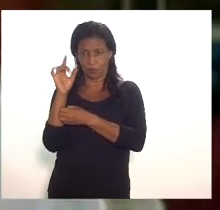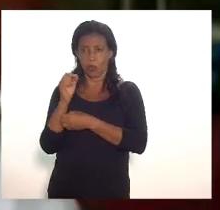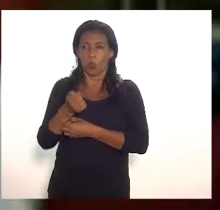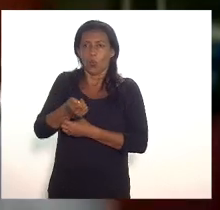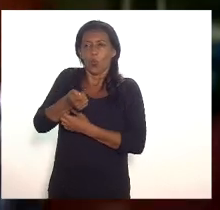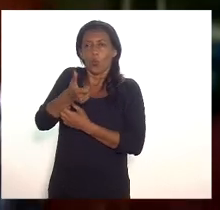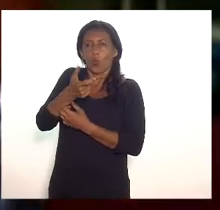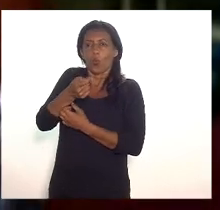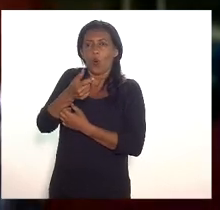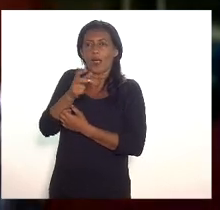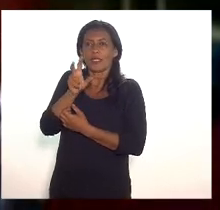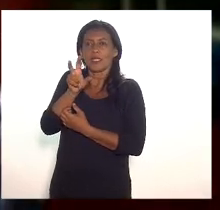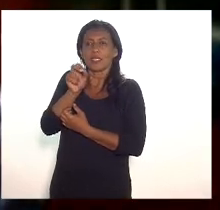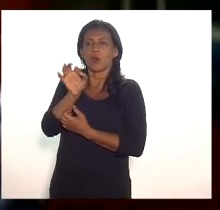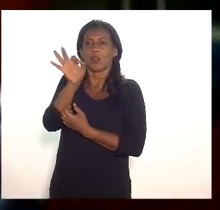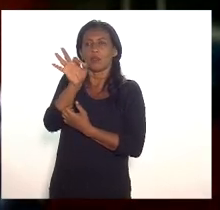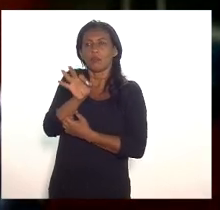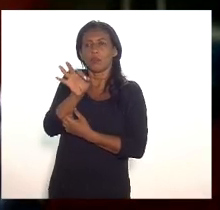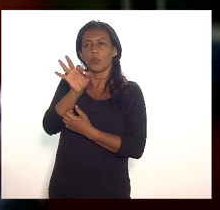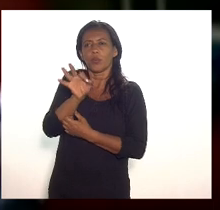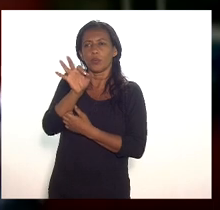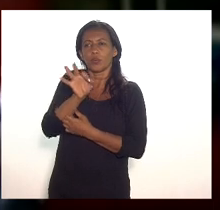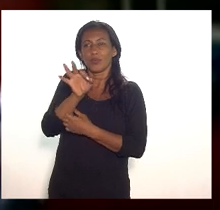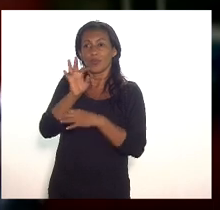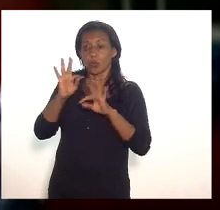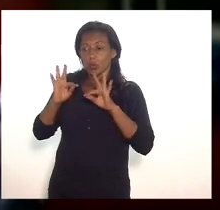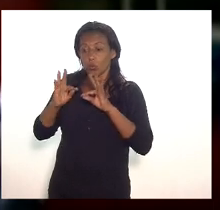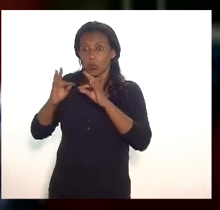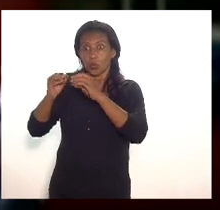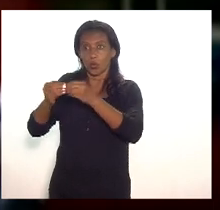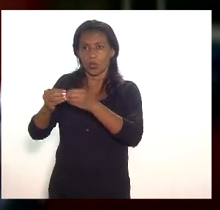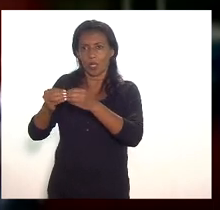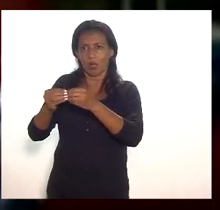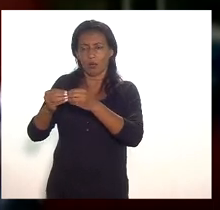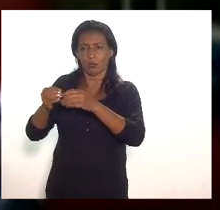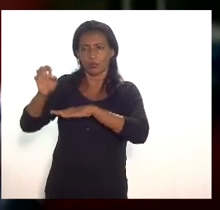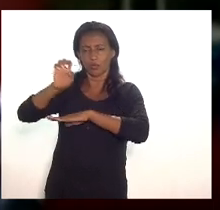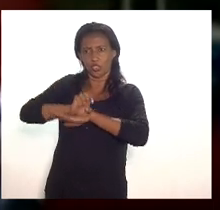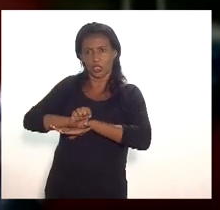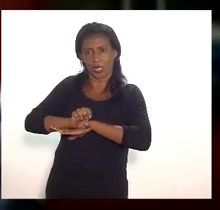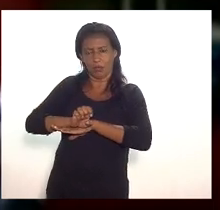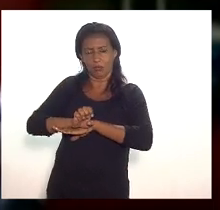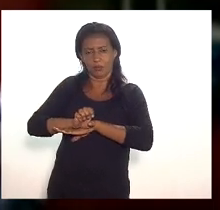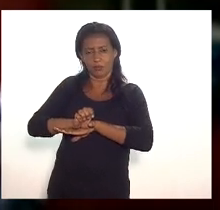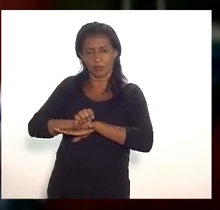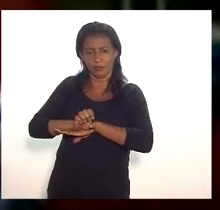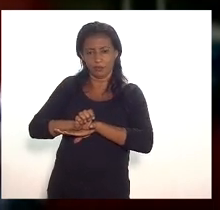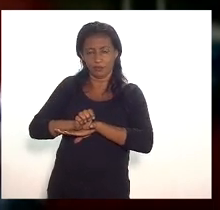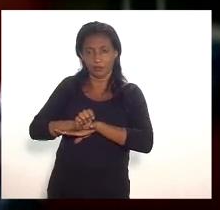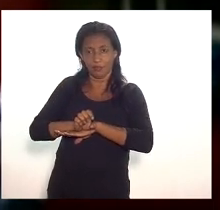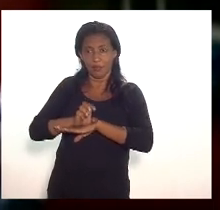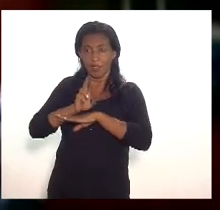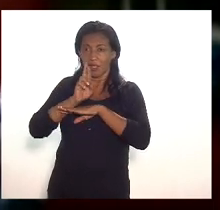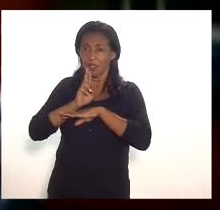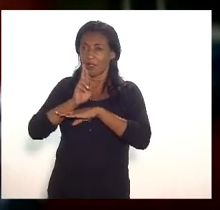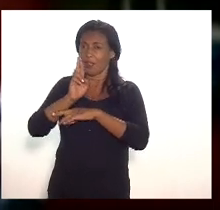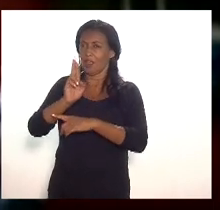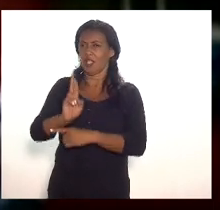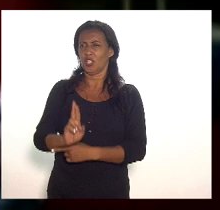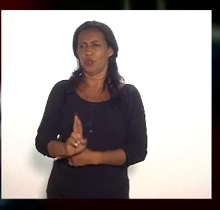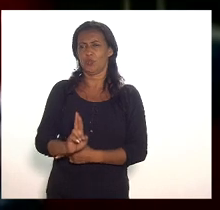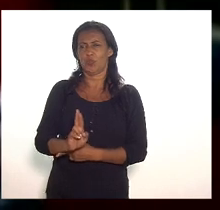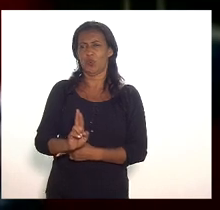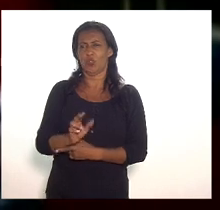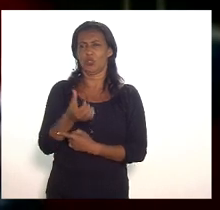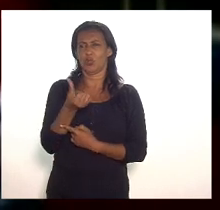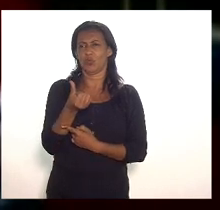quase 50% da população total do Estado, e que responde com certeza, por cerca